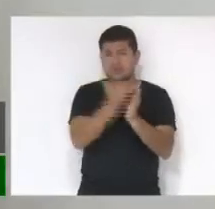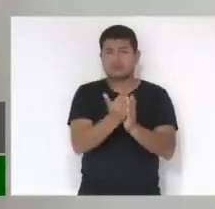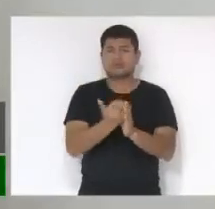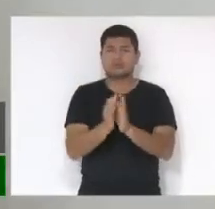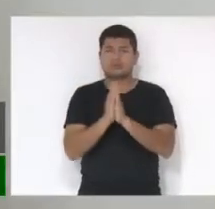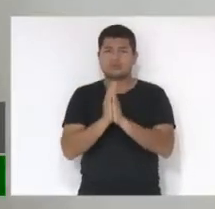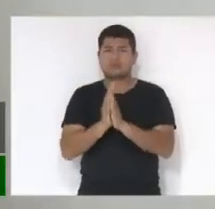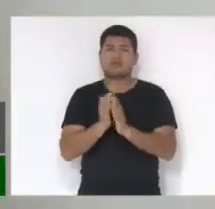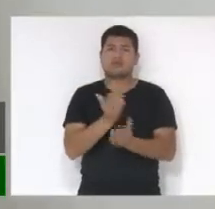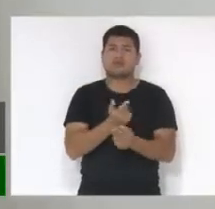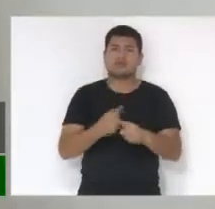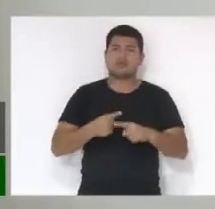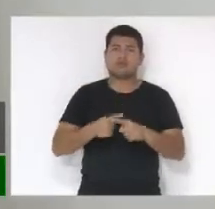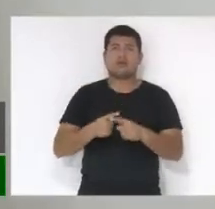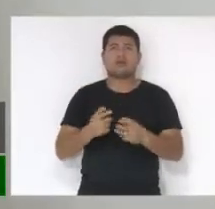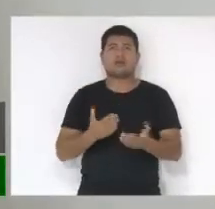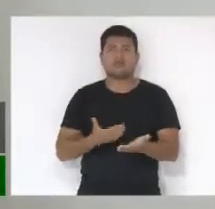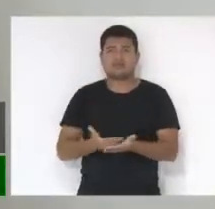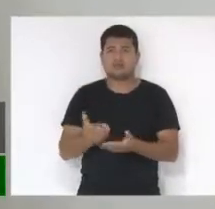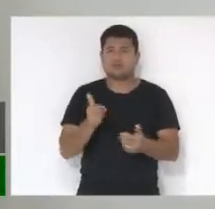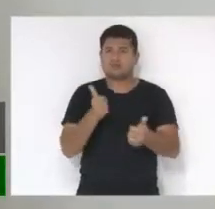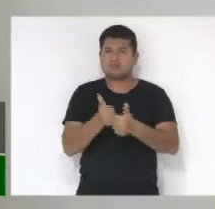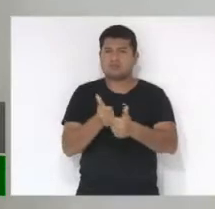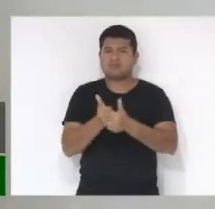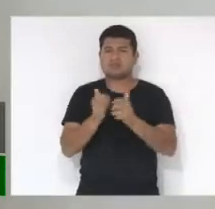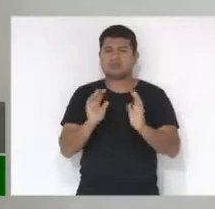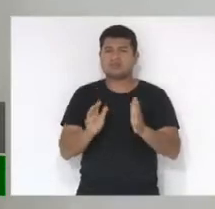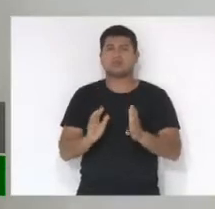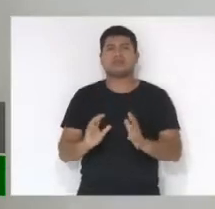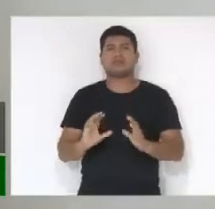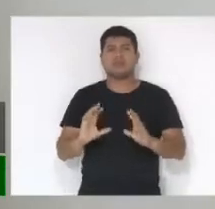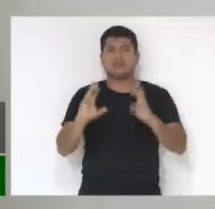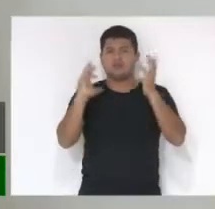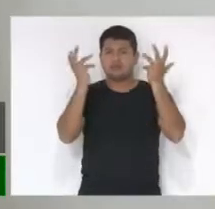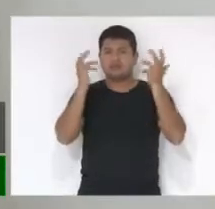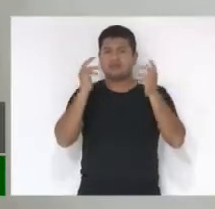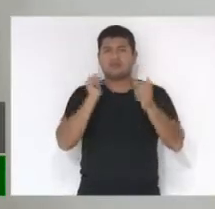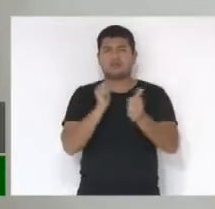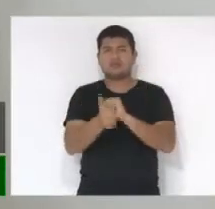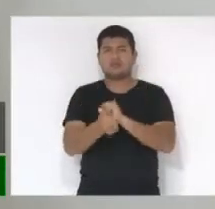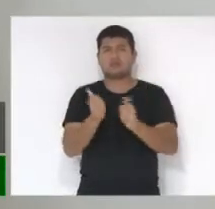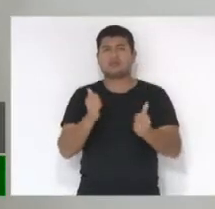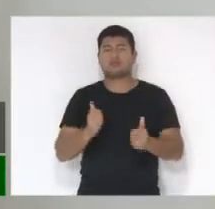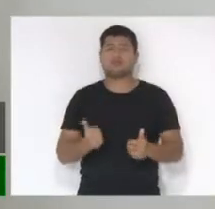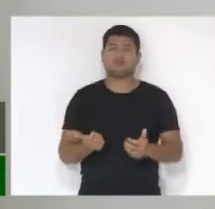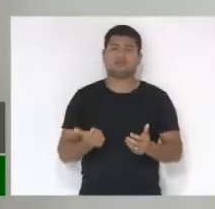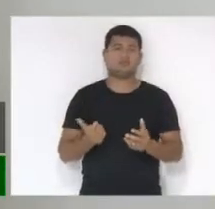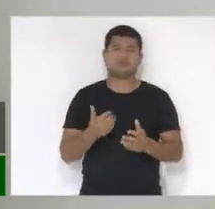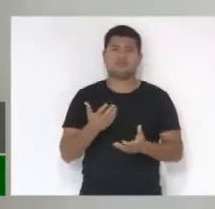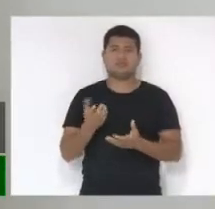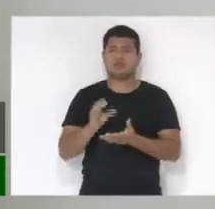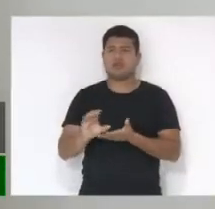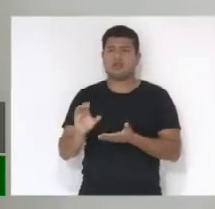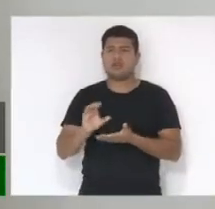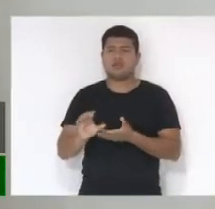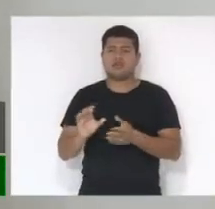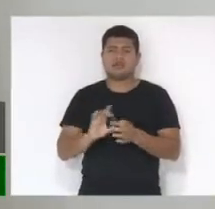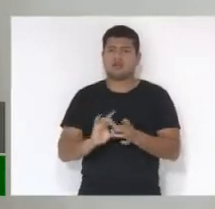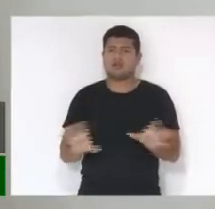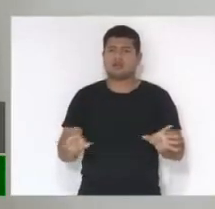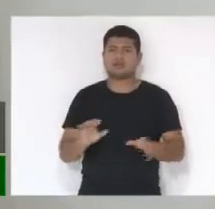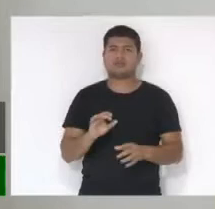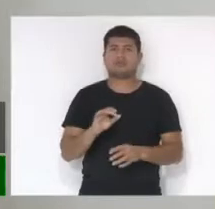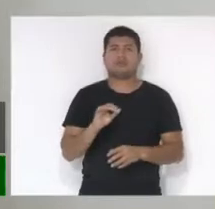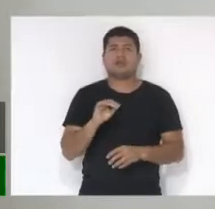véspera de um grande evento esportivo de Santa Catarina, o município simplesmente abrir mão. Só vou fazer aqui os valores de 2018. JASC,